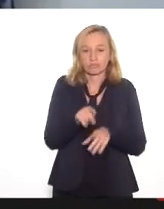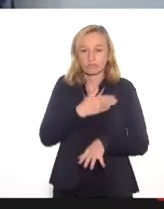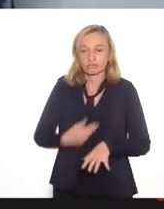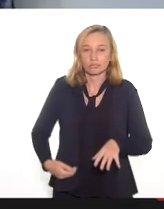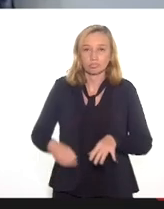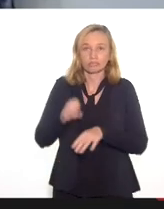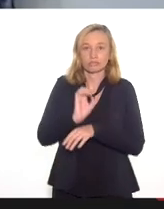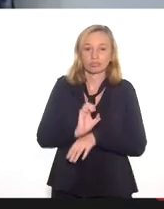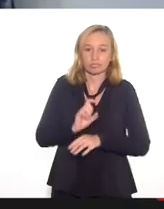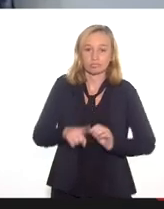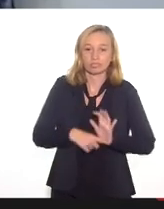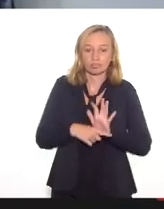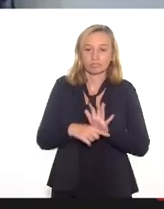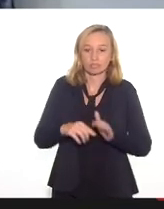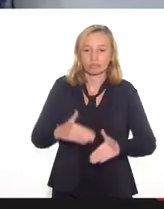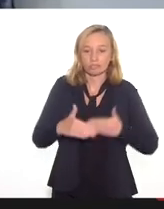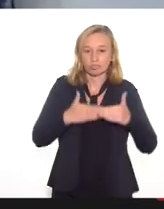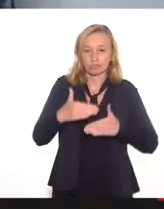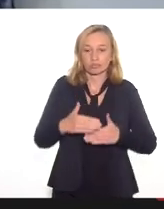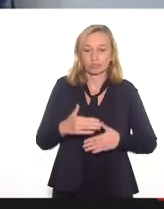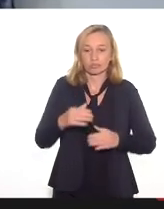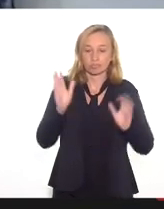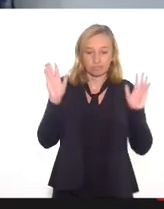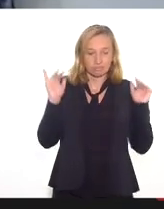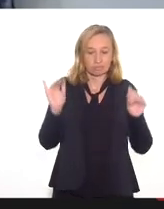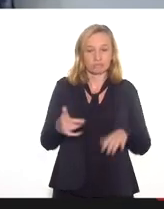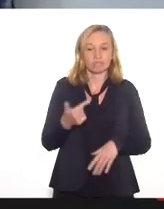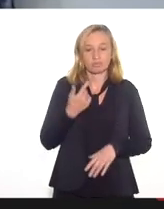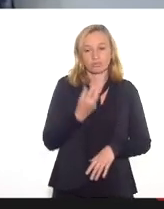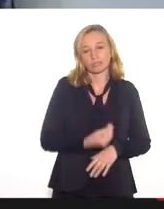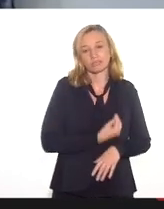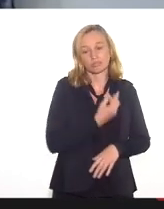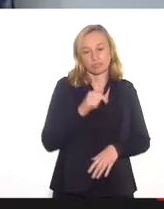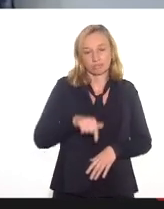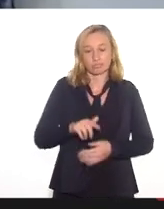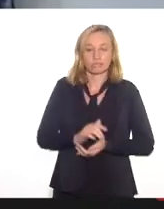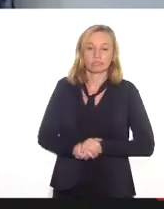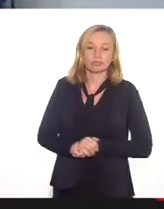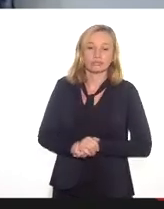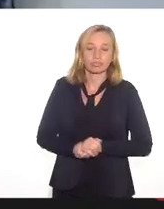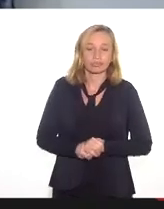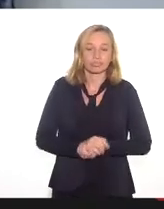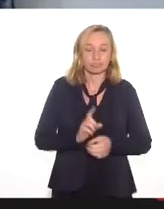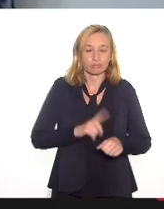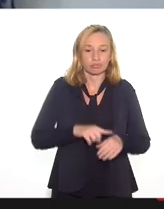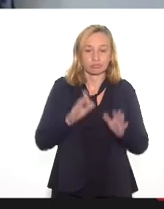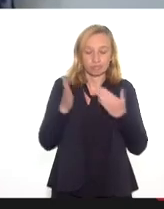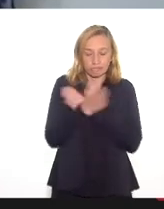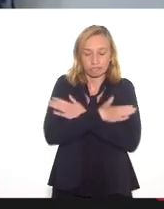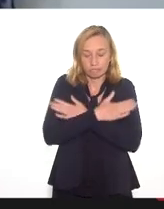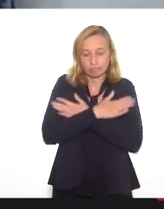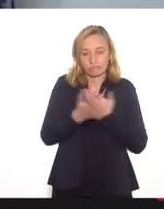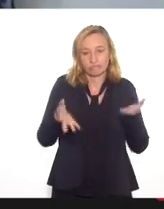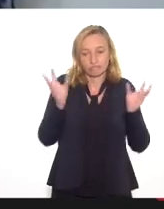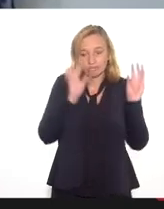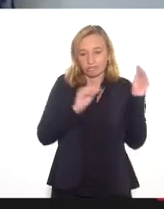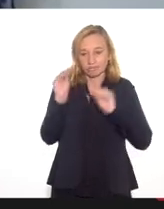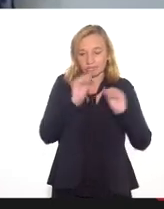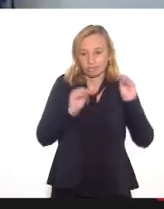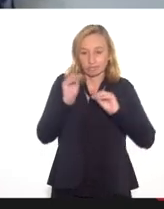para dar os passos necessários então fico por aqui para economizar no tempo mas deixo o meu abraço meu beijo